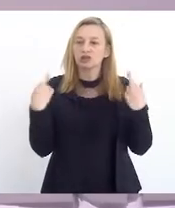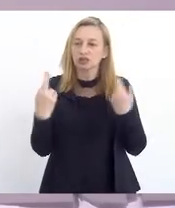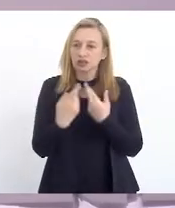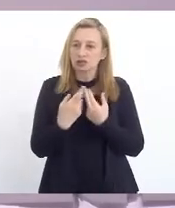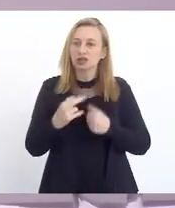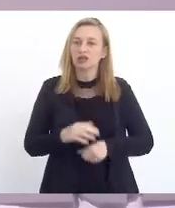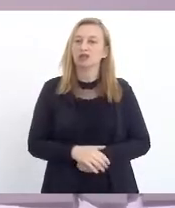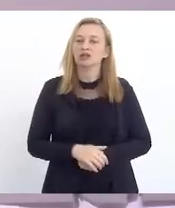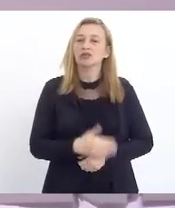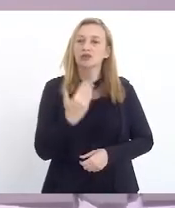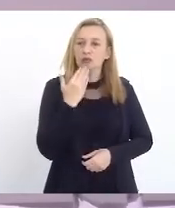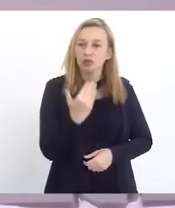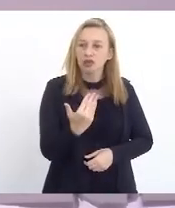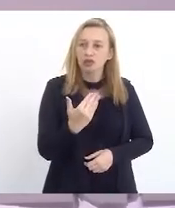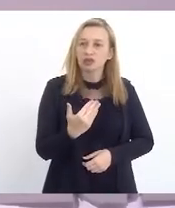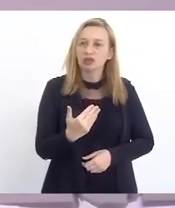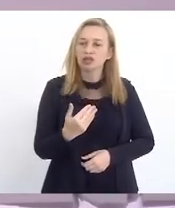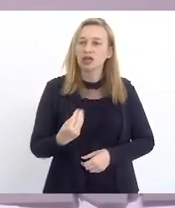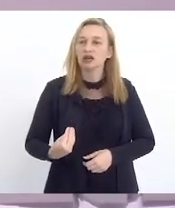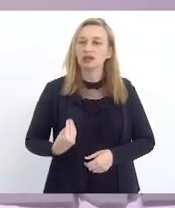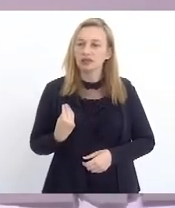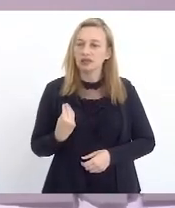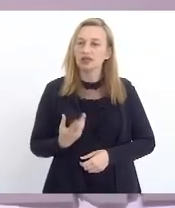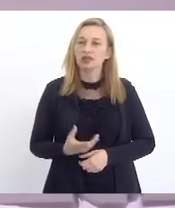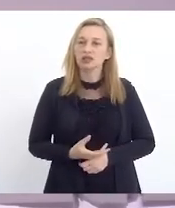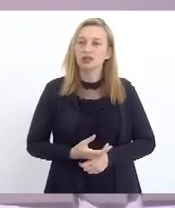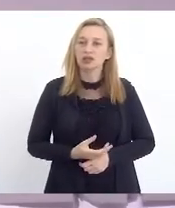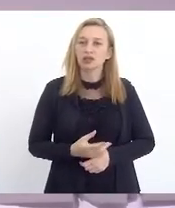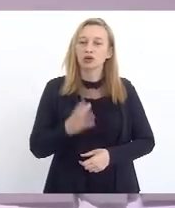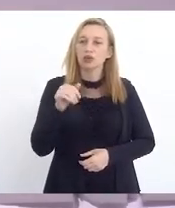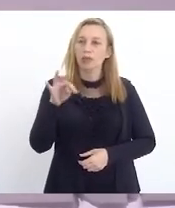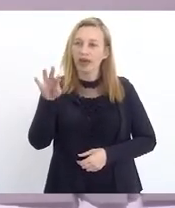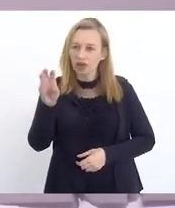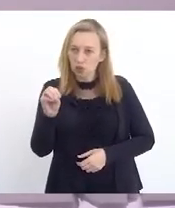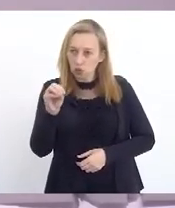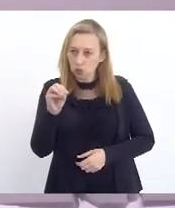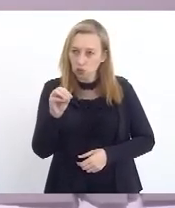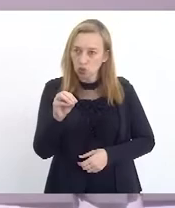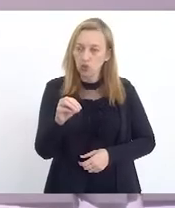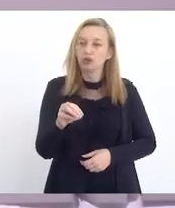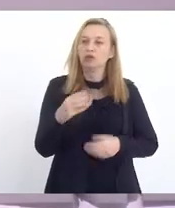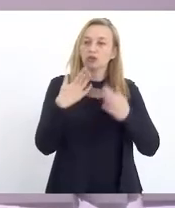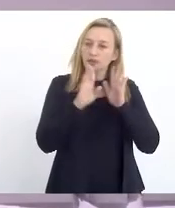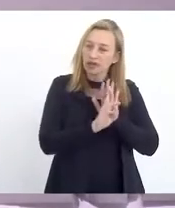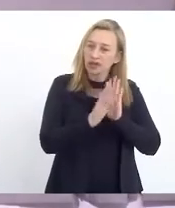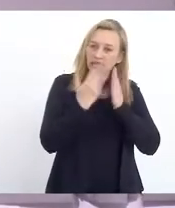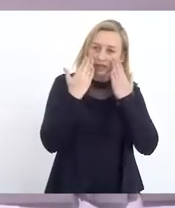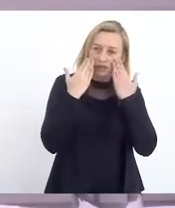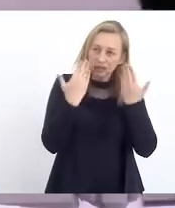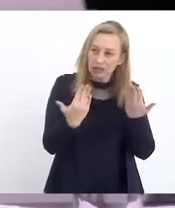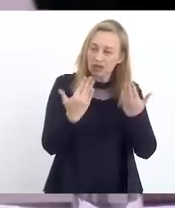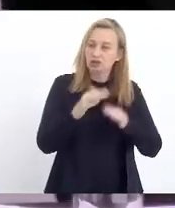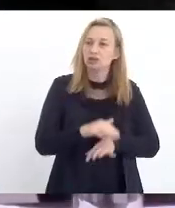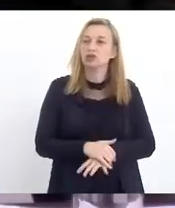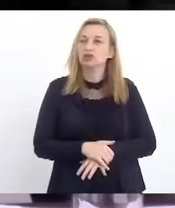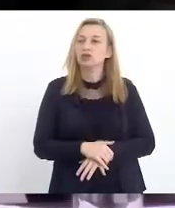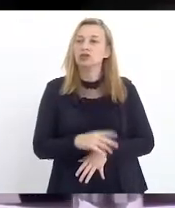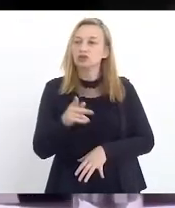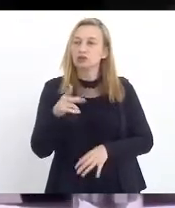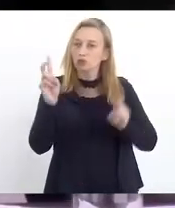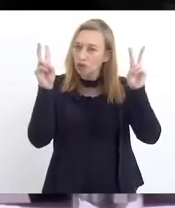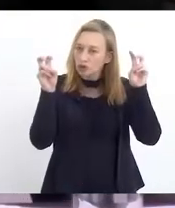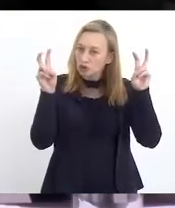vamos solicitar a presença do Humberto, né, para fazer a apresentação em relação a do que se trata.